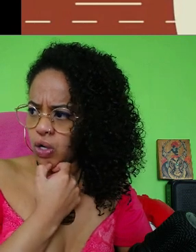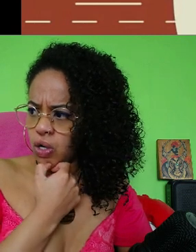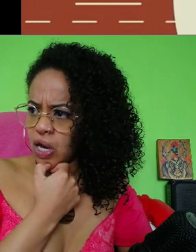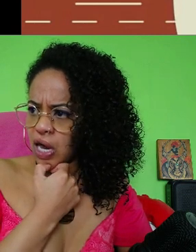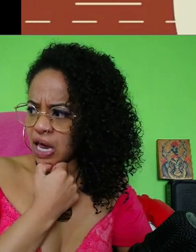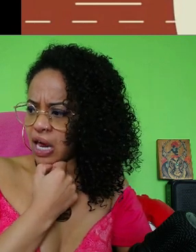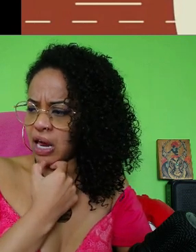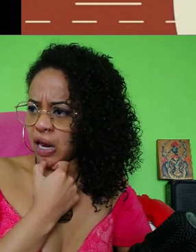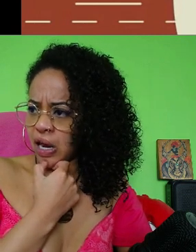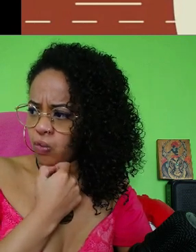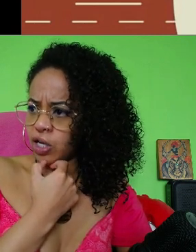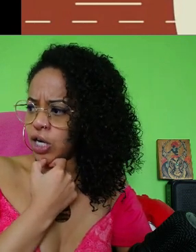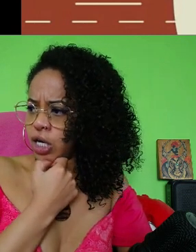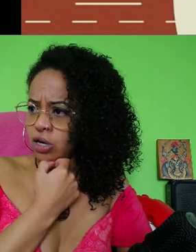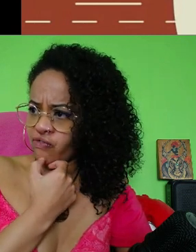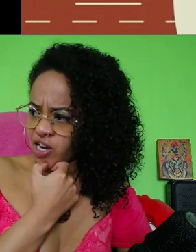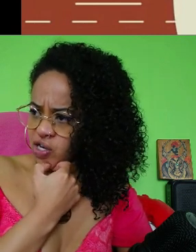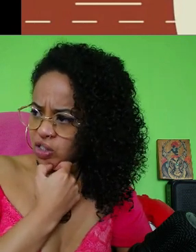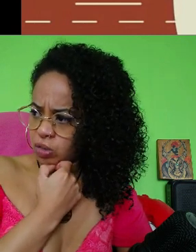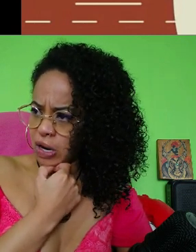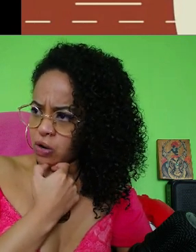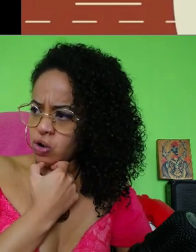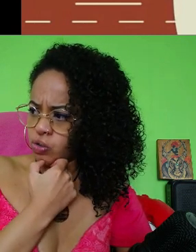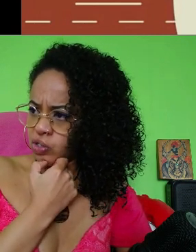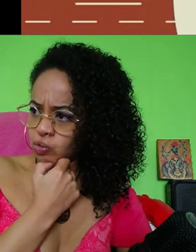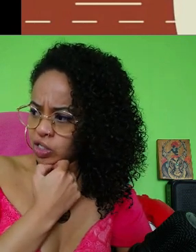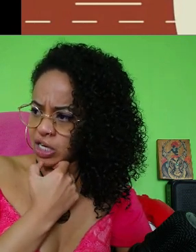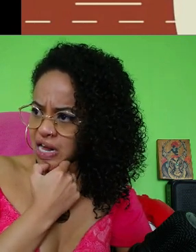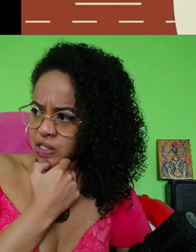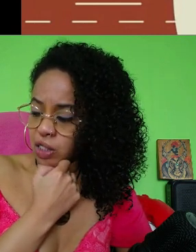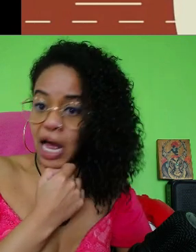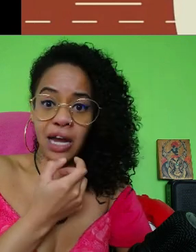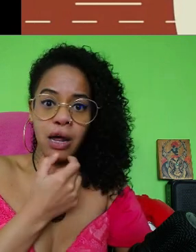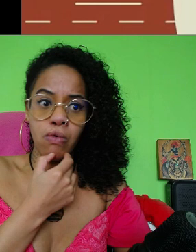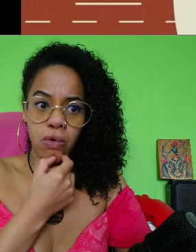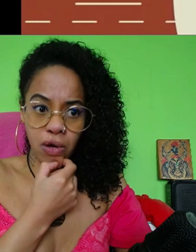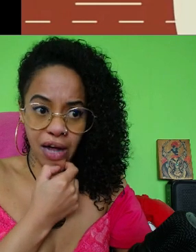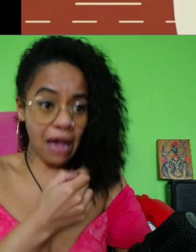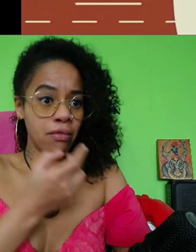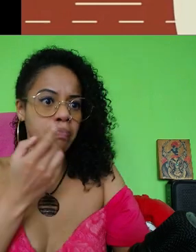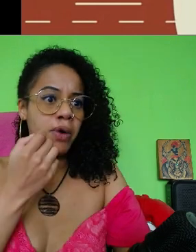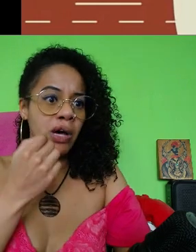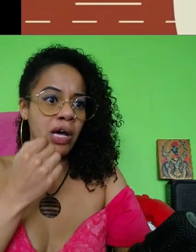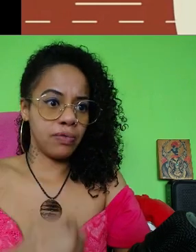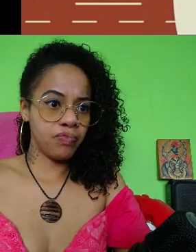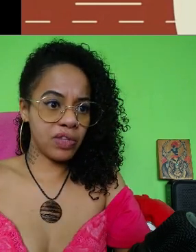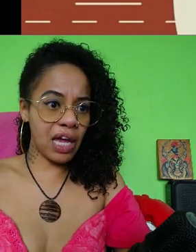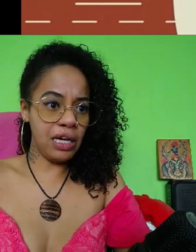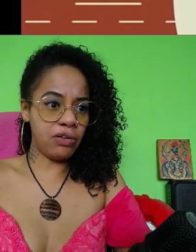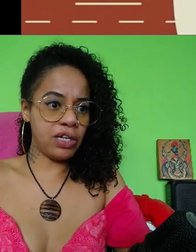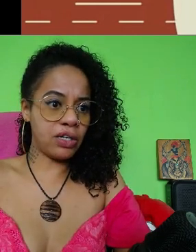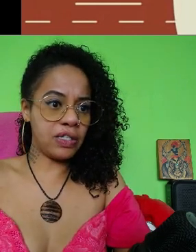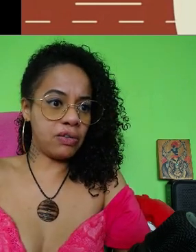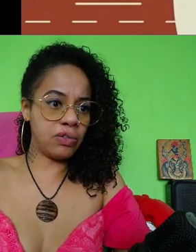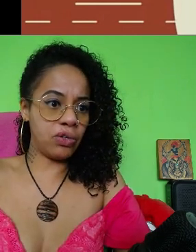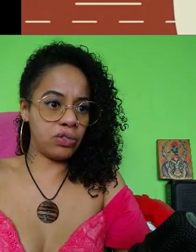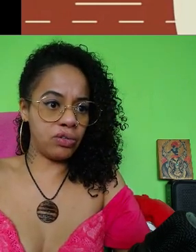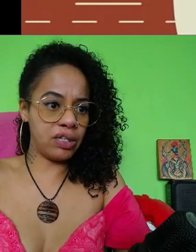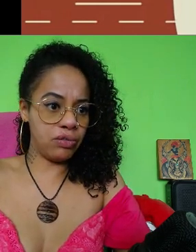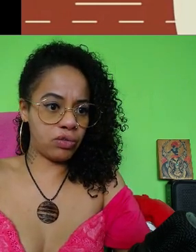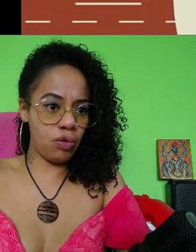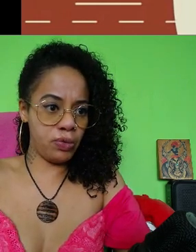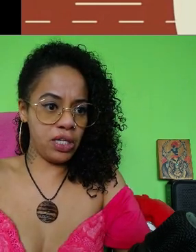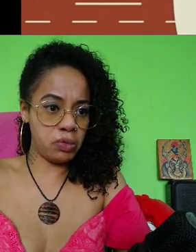isso o creme é não falando esses bagulhos ah não tá ali com negocinho